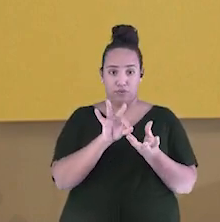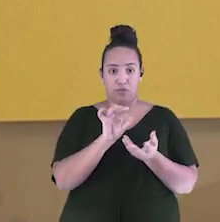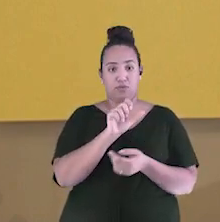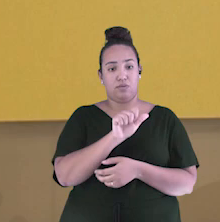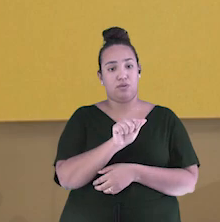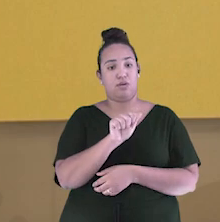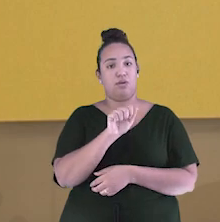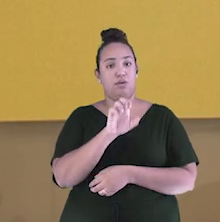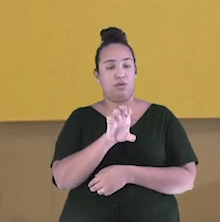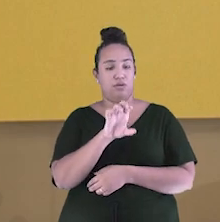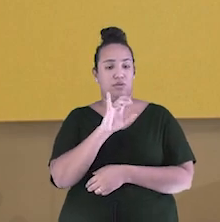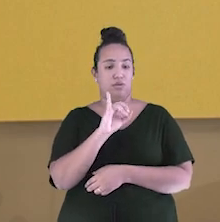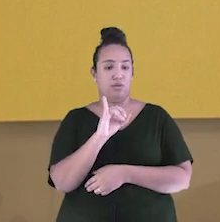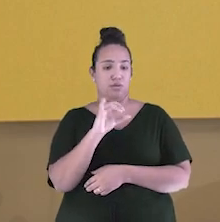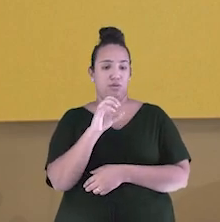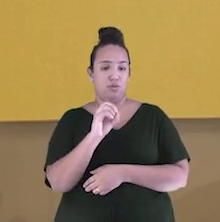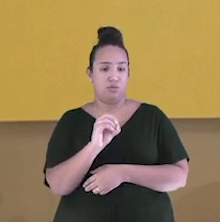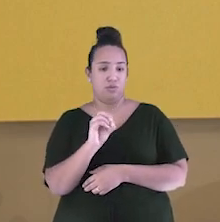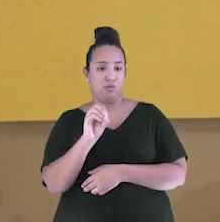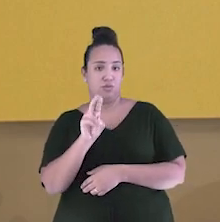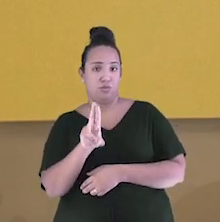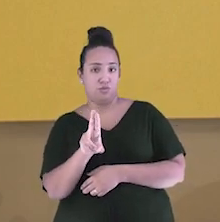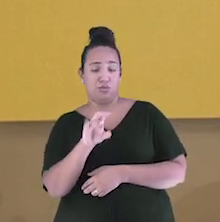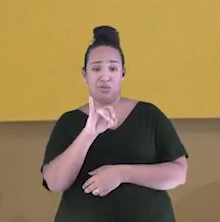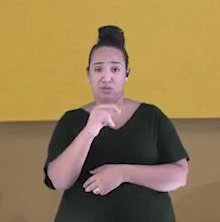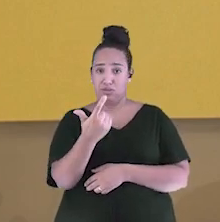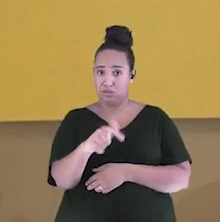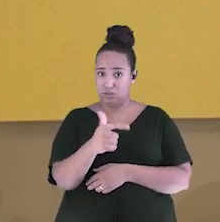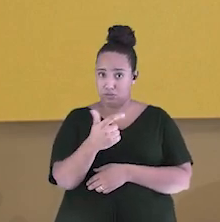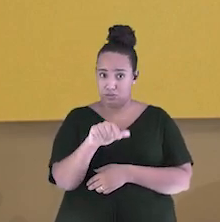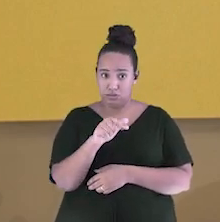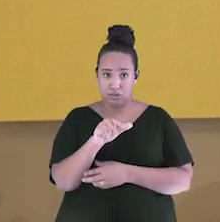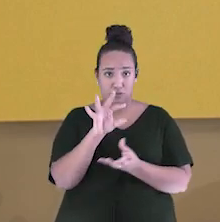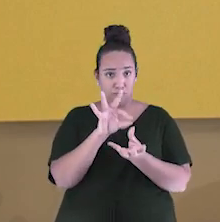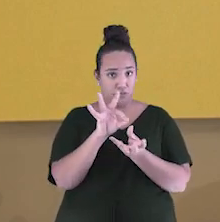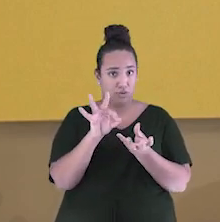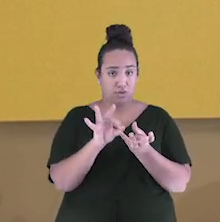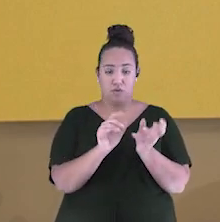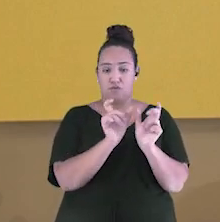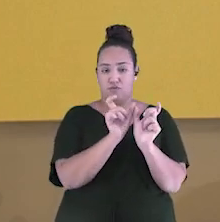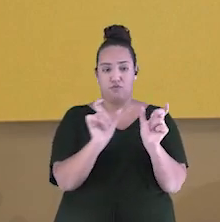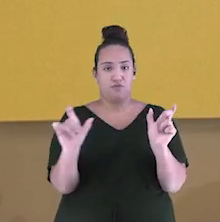O e U. Sem vogais não há sílabas.